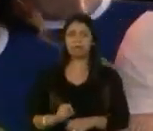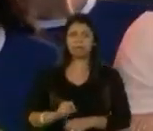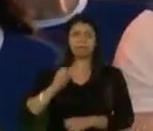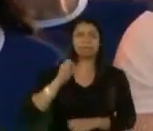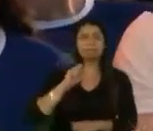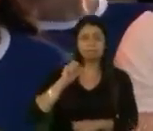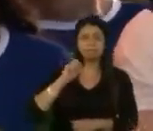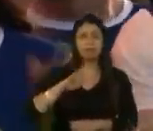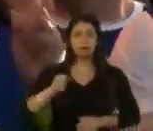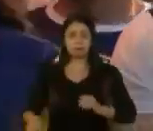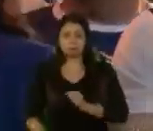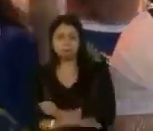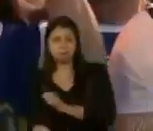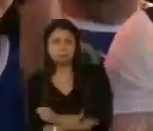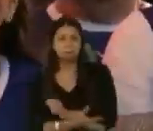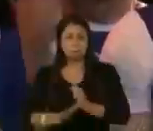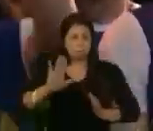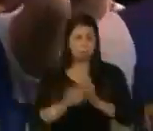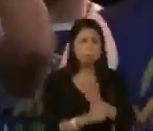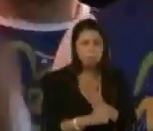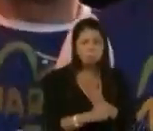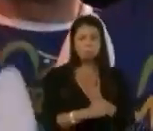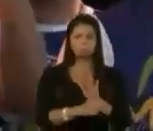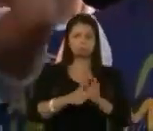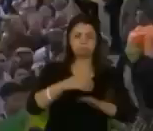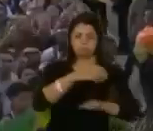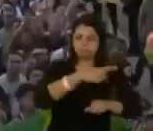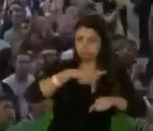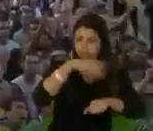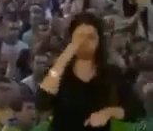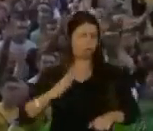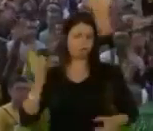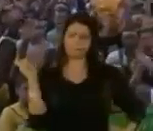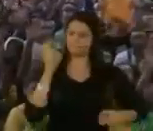saquearam essa nação não vão voltar.